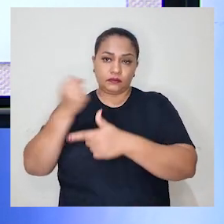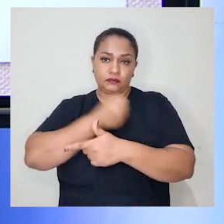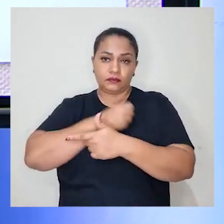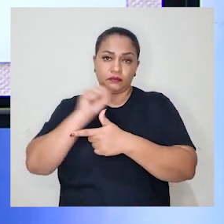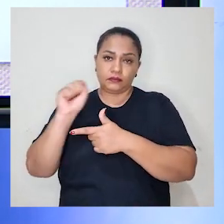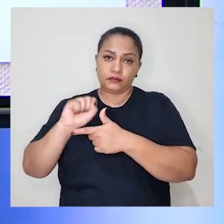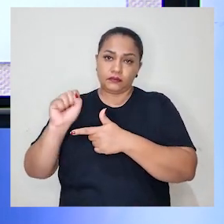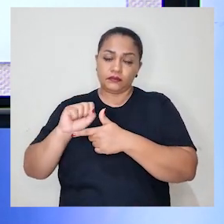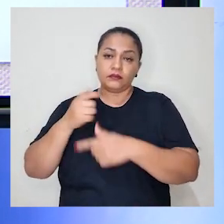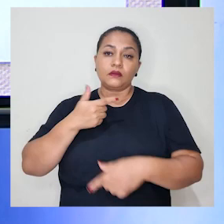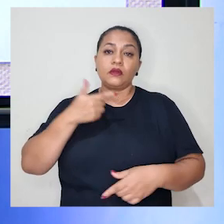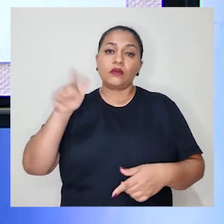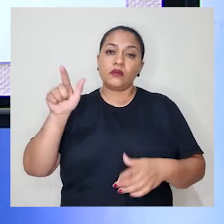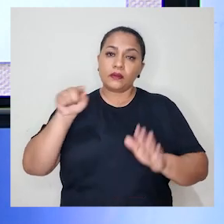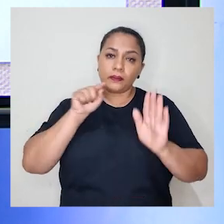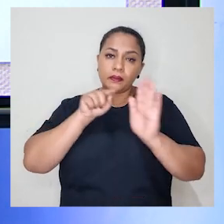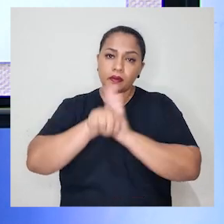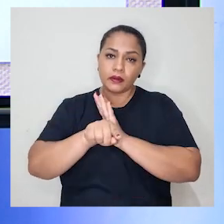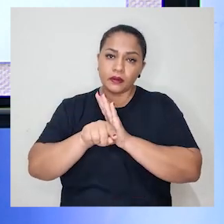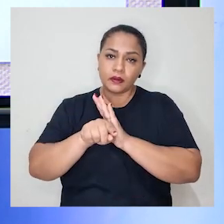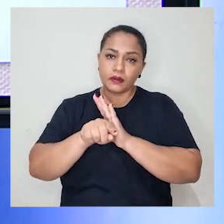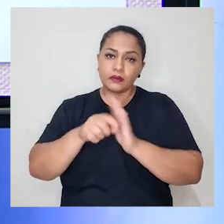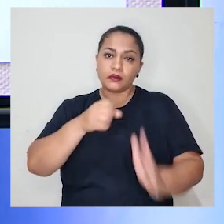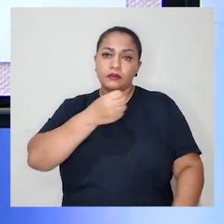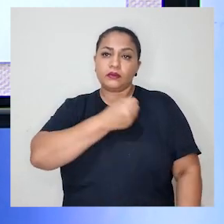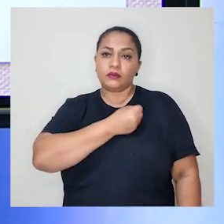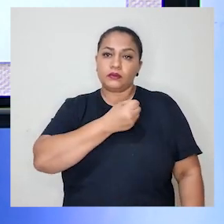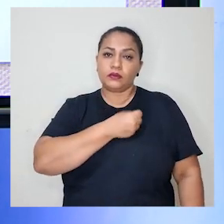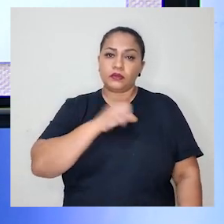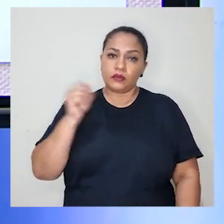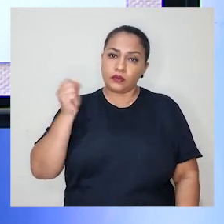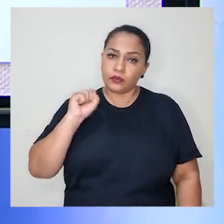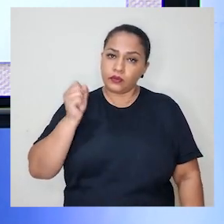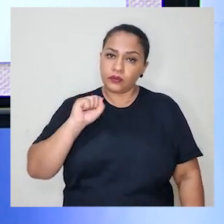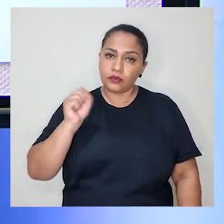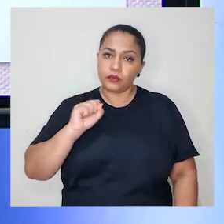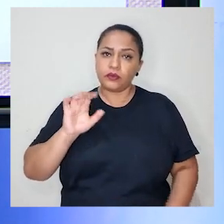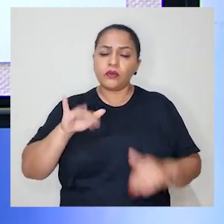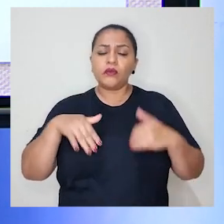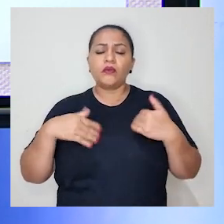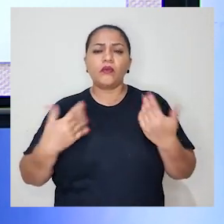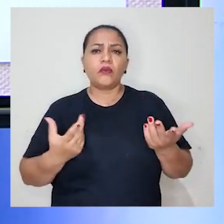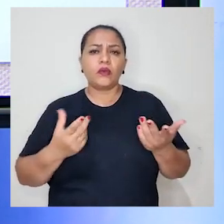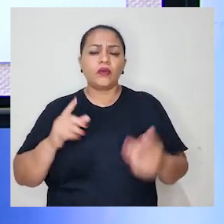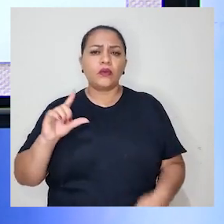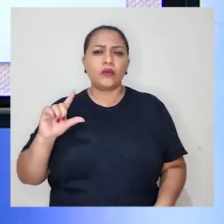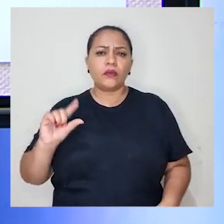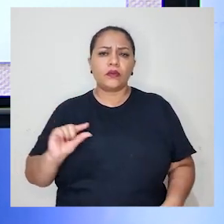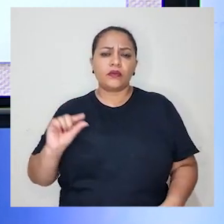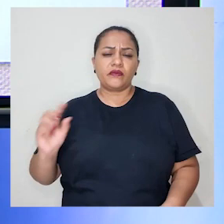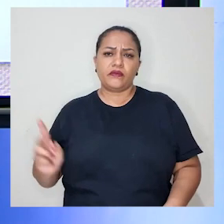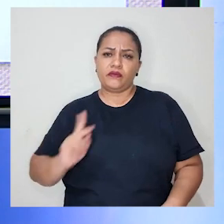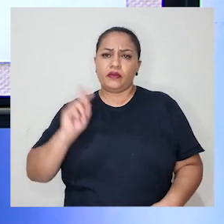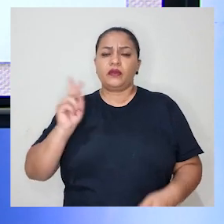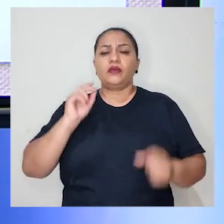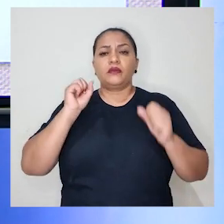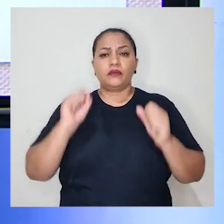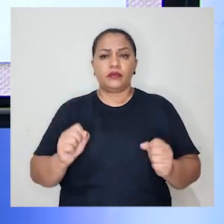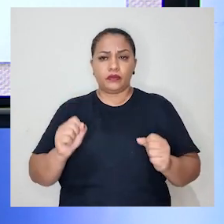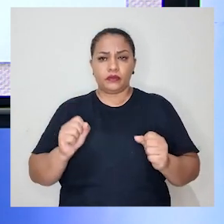8. Próximo exercício. Exercício 8. Qual o menor valor que pode se